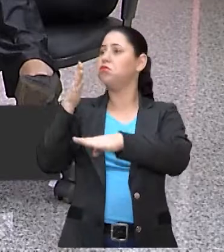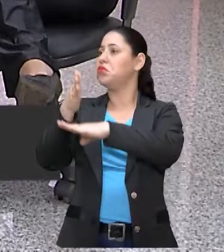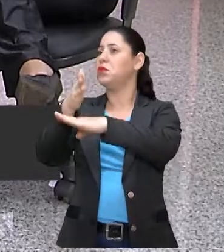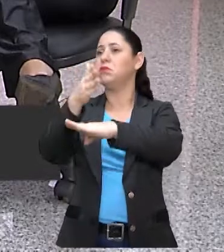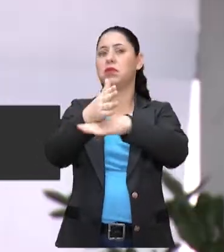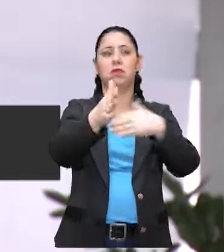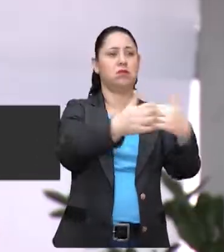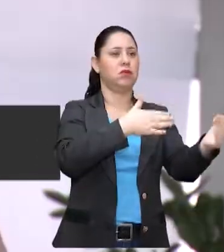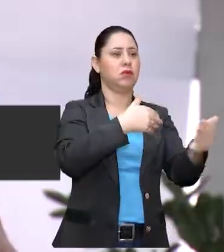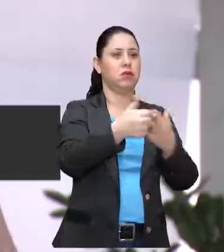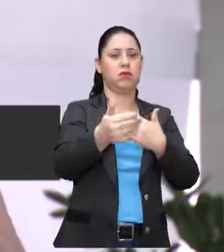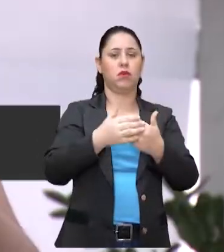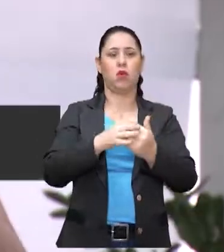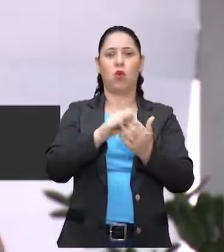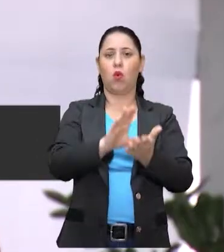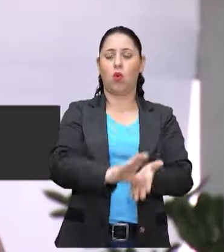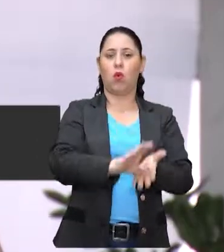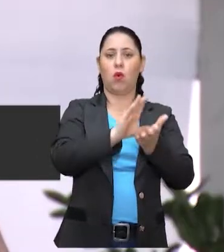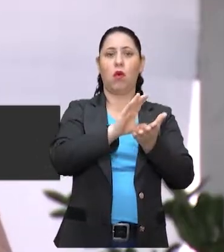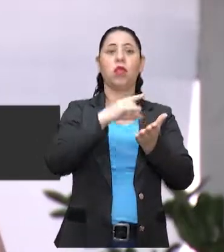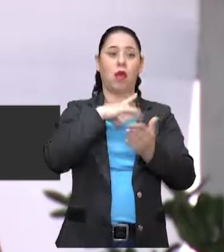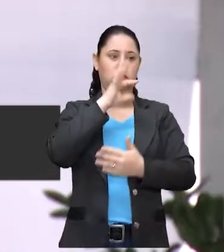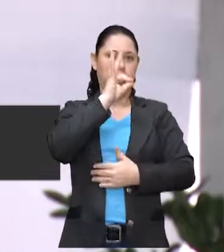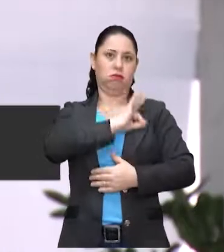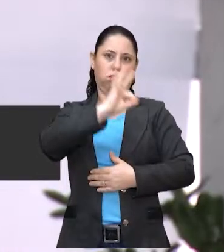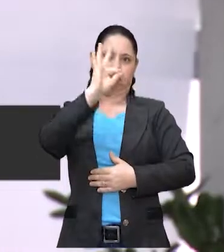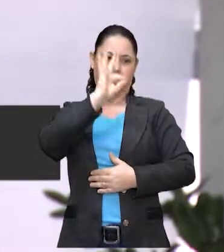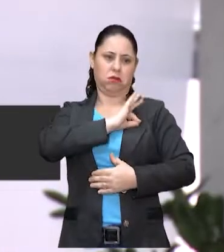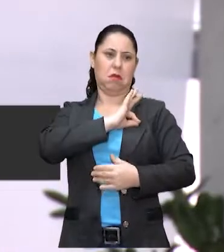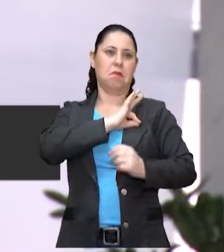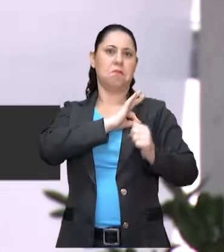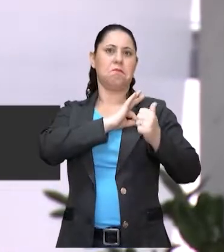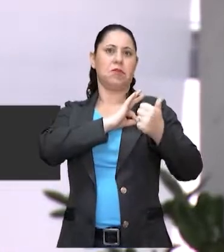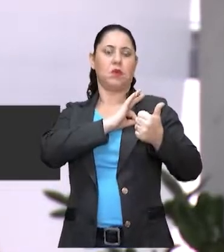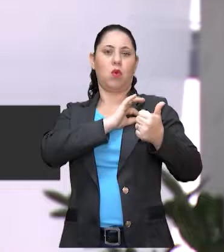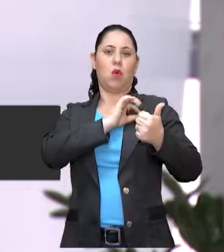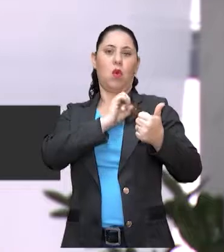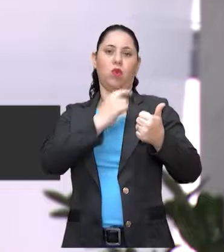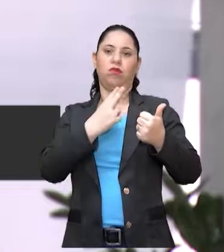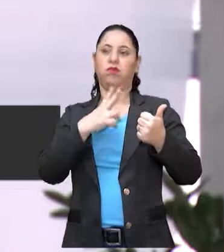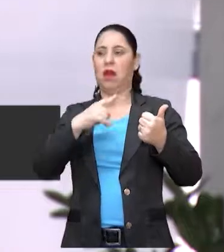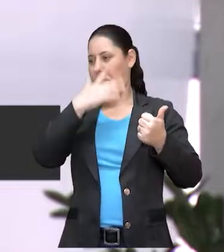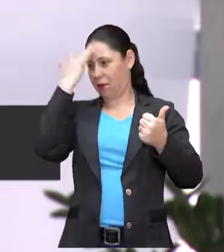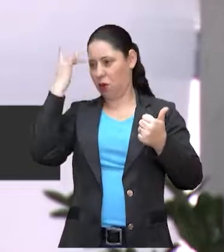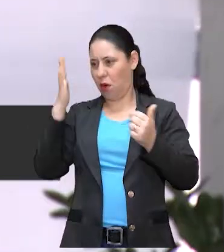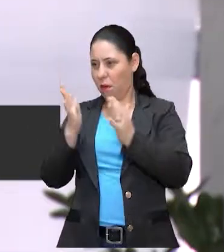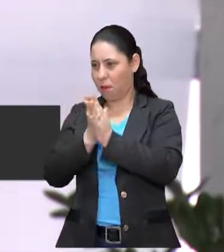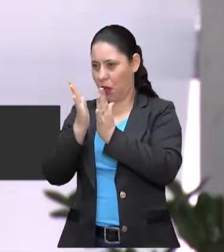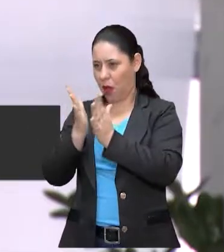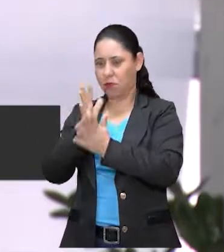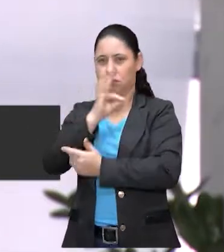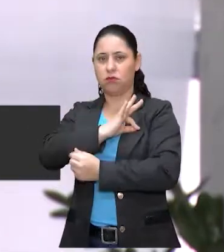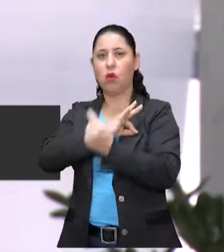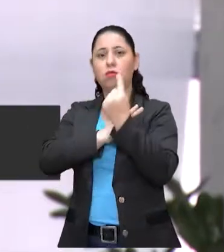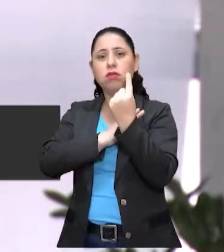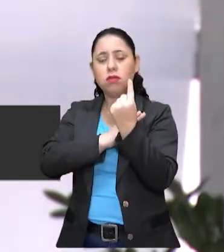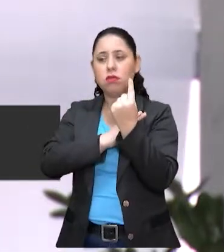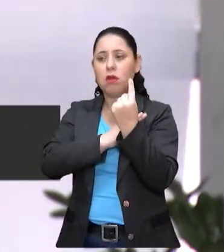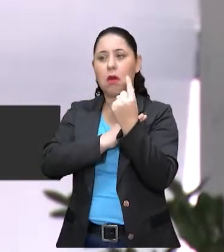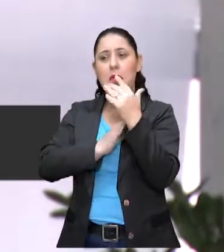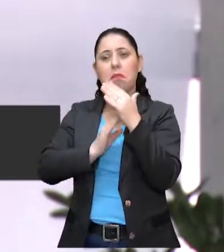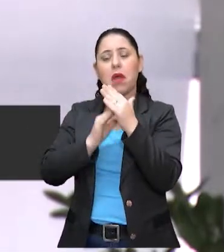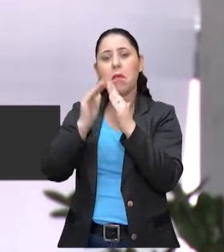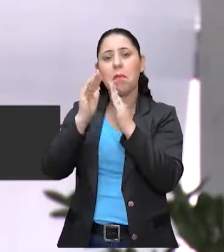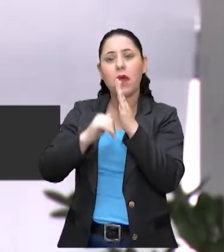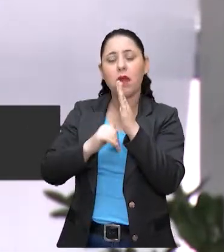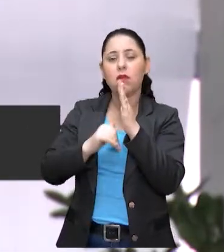você estiver. Seja você com uma condição, tem um salário muito bom ou não, mas especialmente é pior para quem é trabalhador que ganha um salário mínimo ou